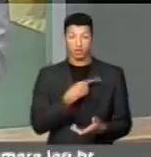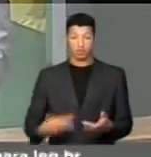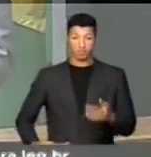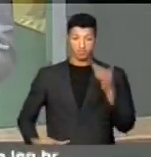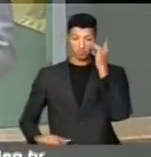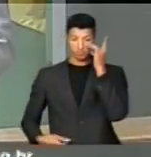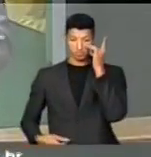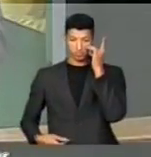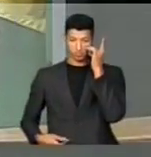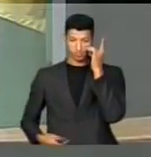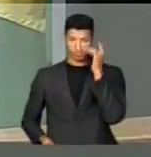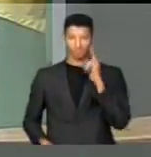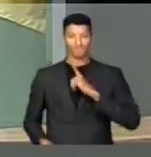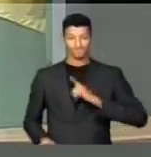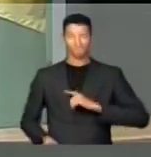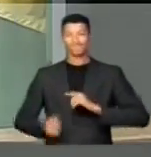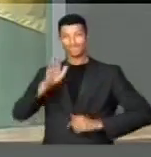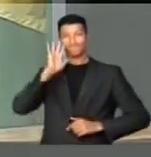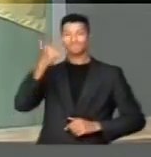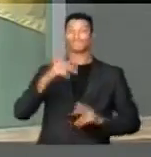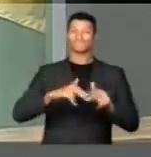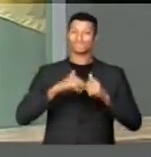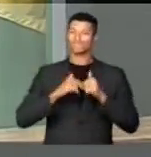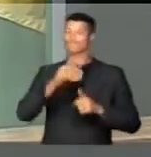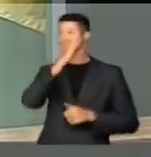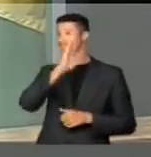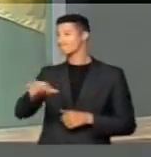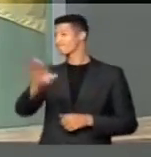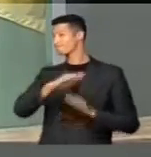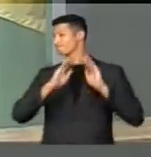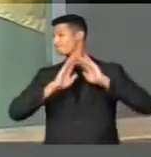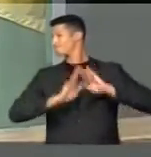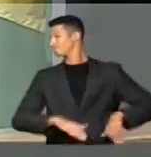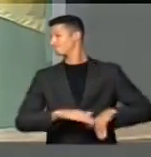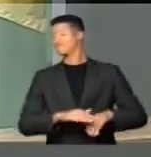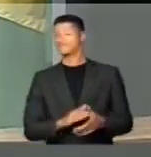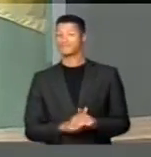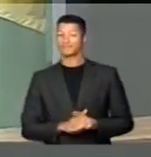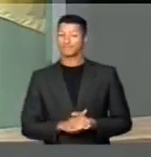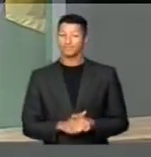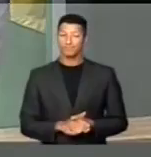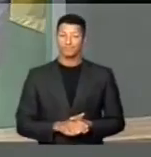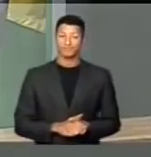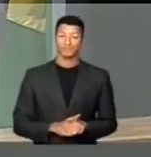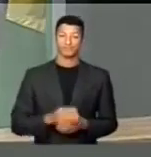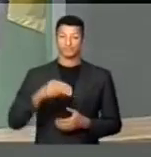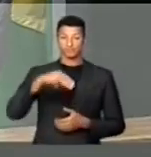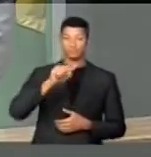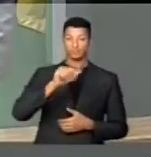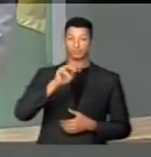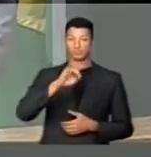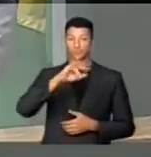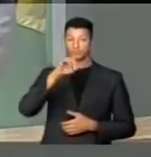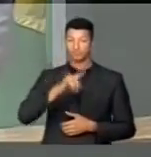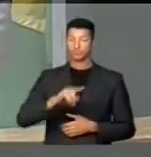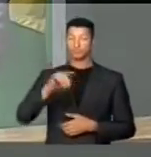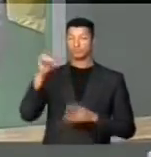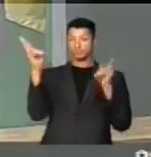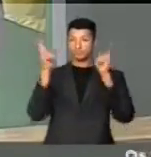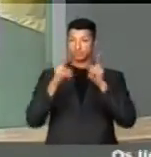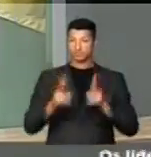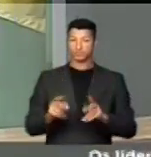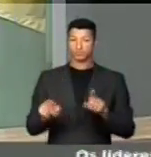da República ter decidido pelo banimento da matriz eólica, da matriz